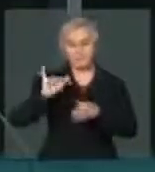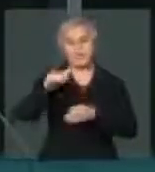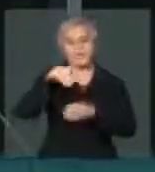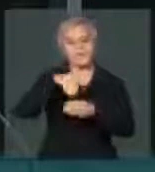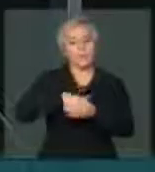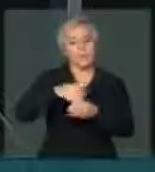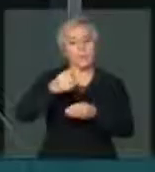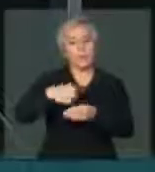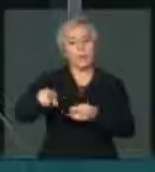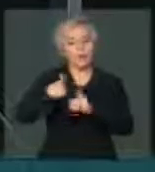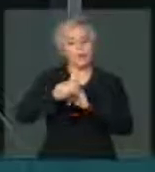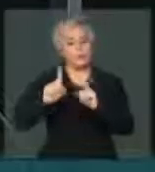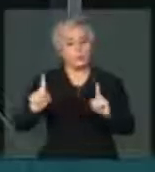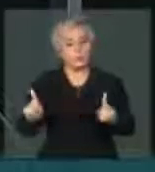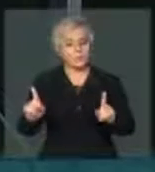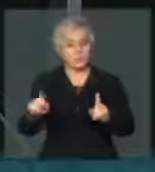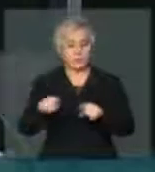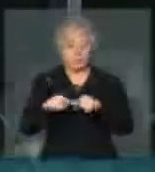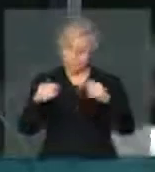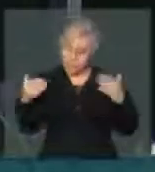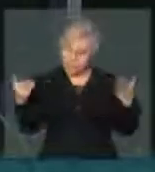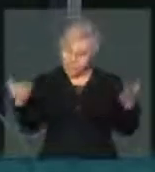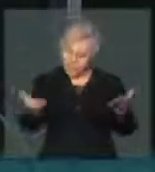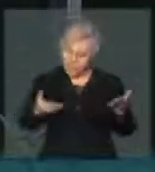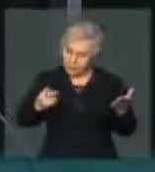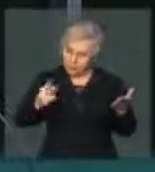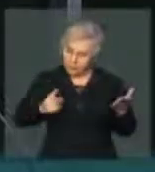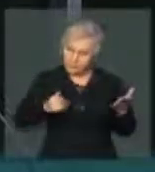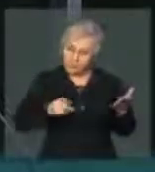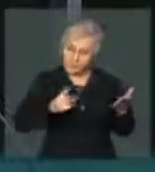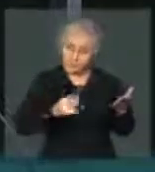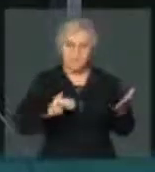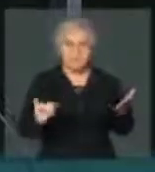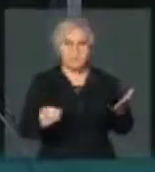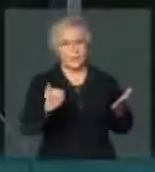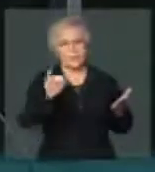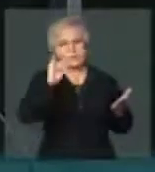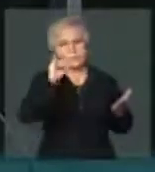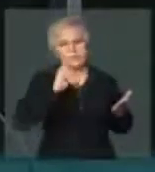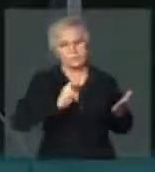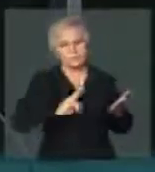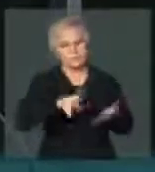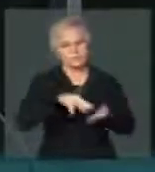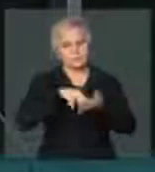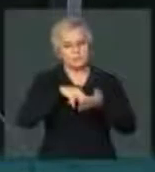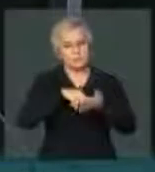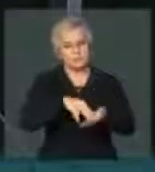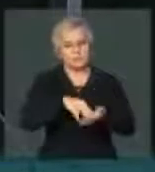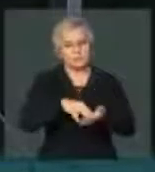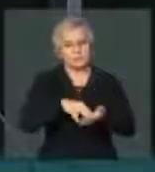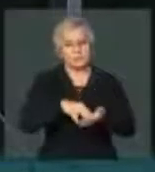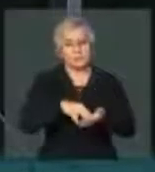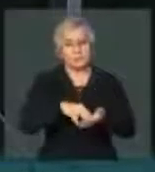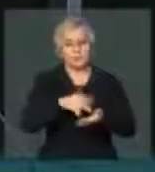vote, mas, por enquanto, é uma medida importante para a consolidação da